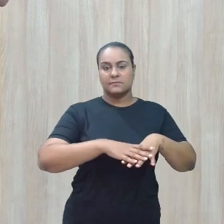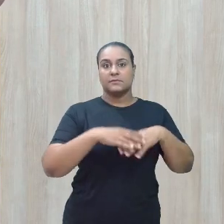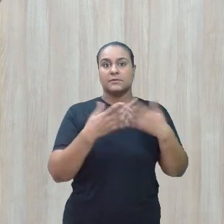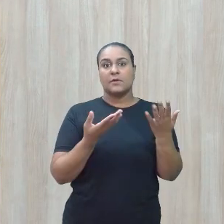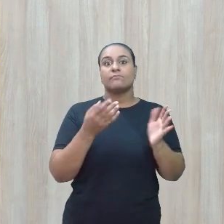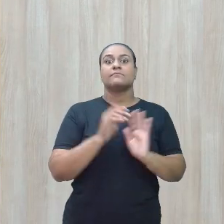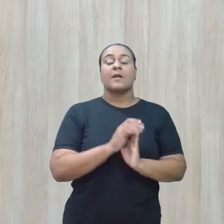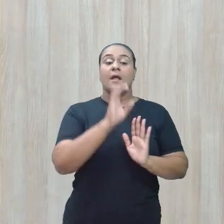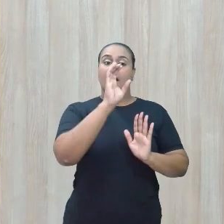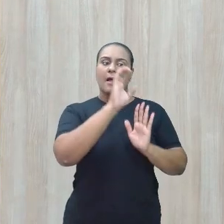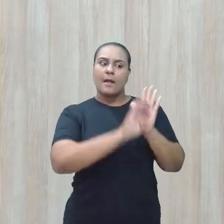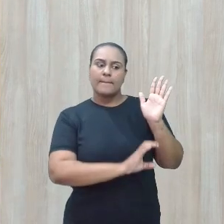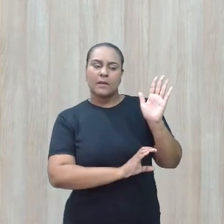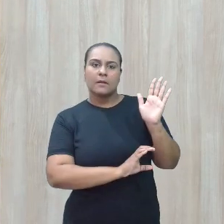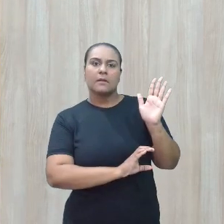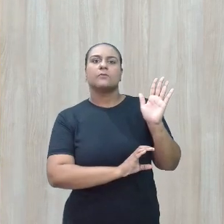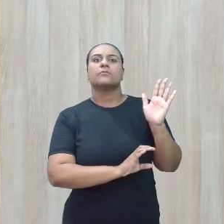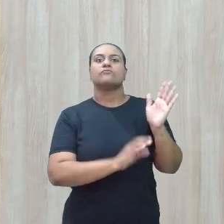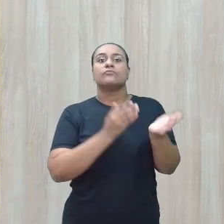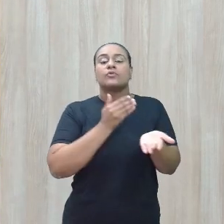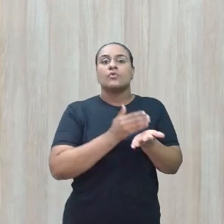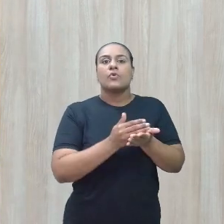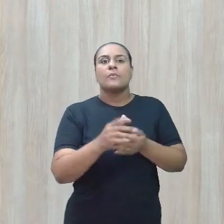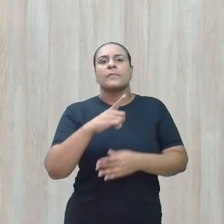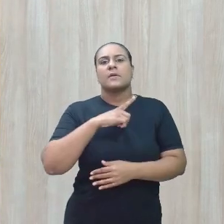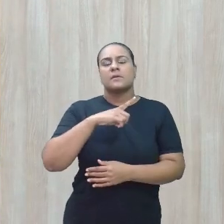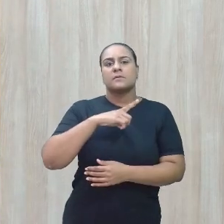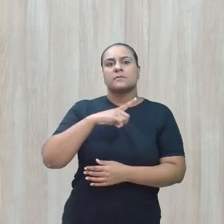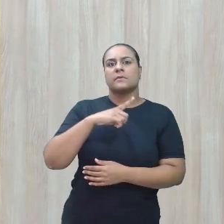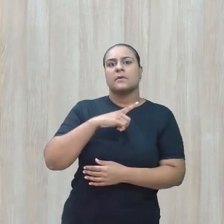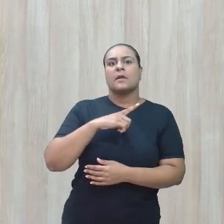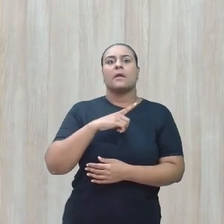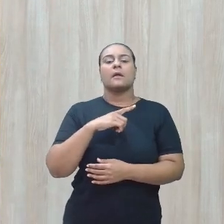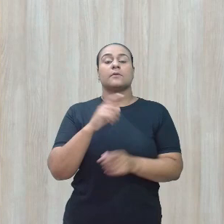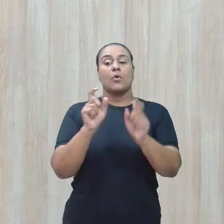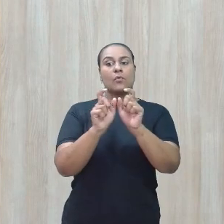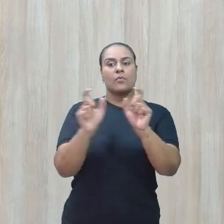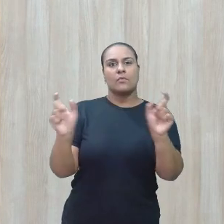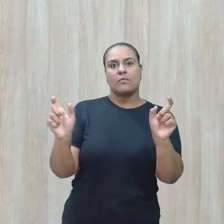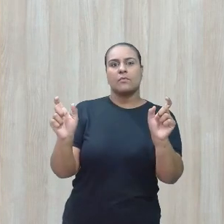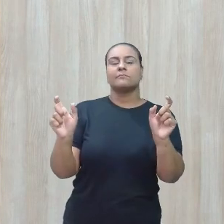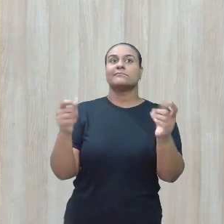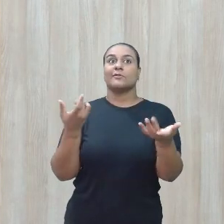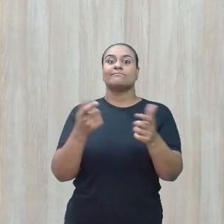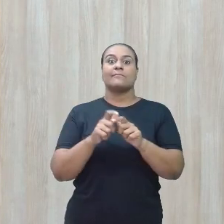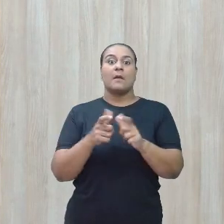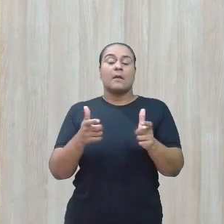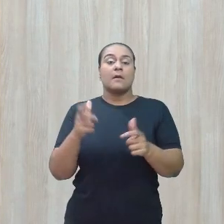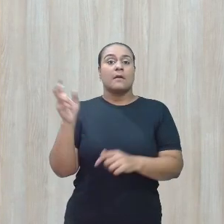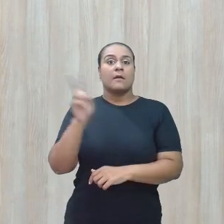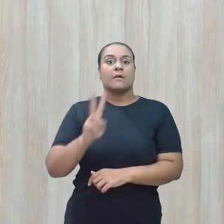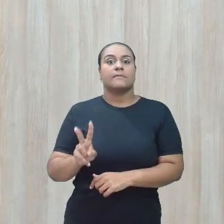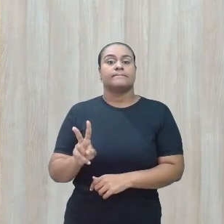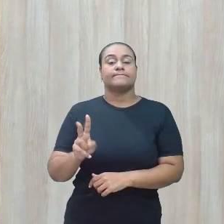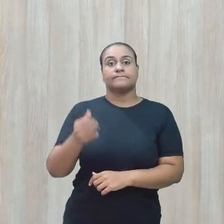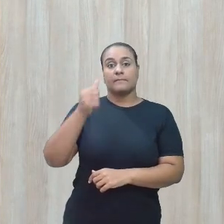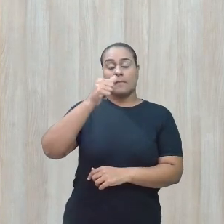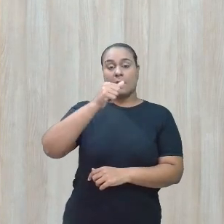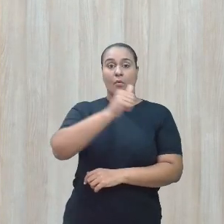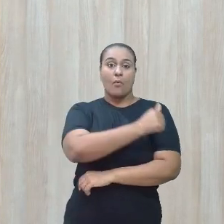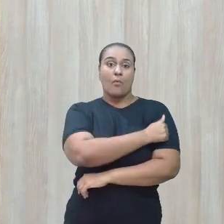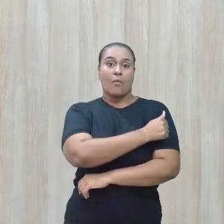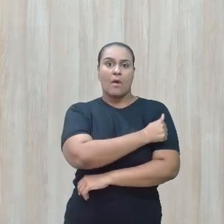capítulo, normalmente tem a leitura de um texto que embasa aquele conhecimento. A maioria das vezes, os alunos acabam passando